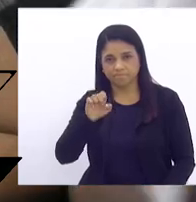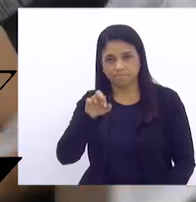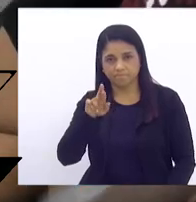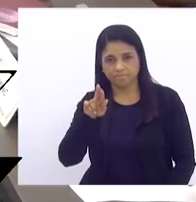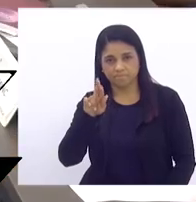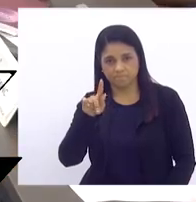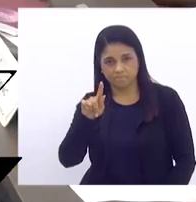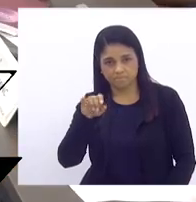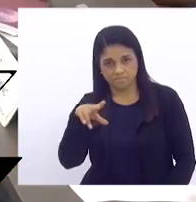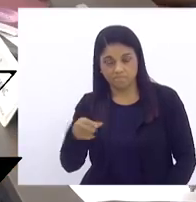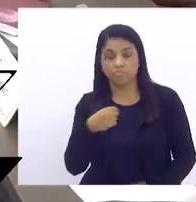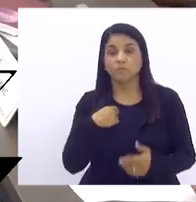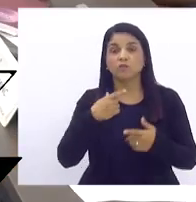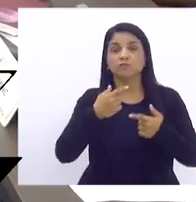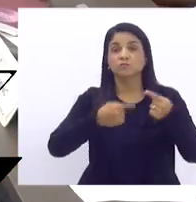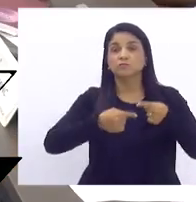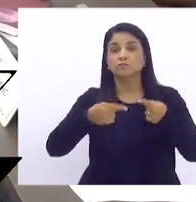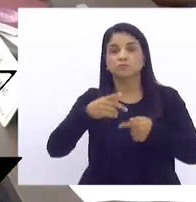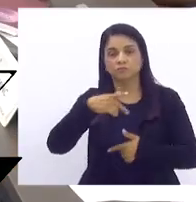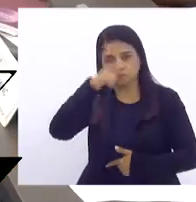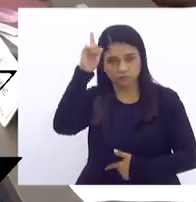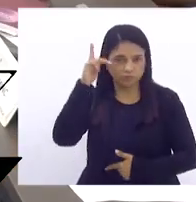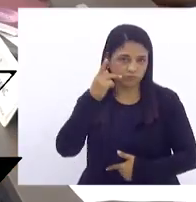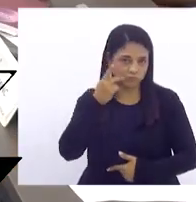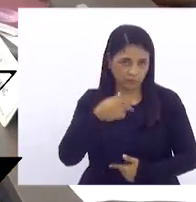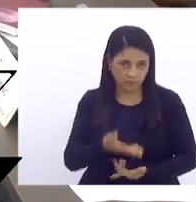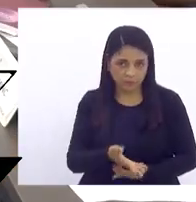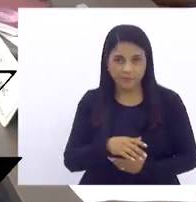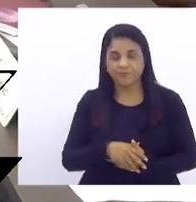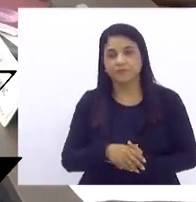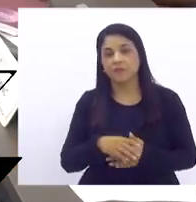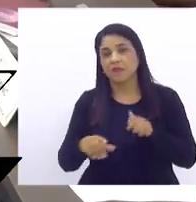discutir, deputado Luiz Paulo. Senhor presidente, existe a Lei